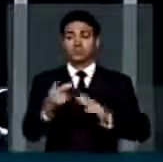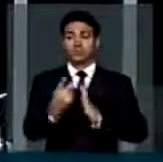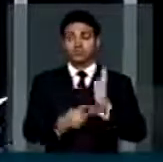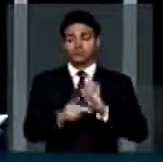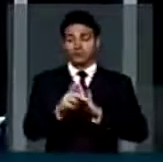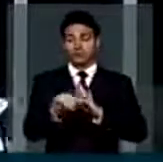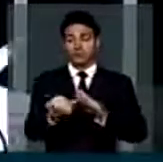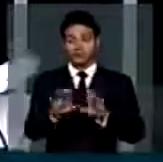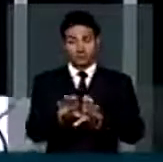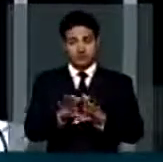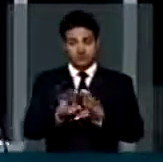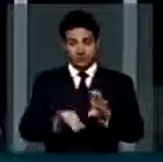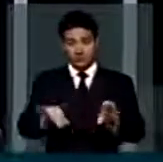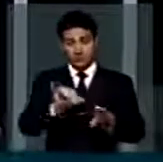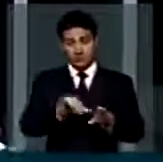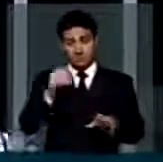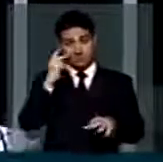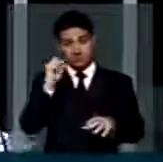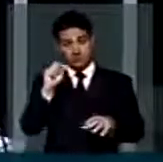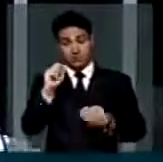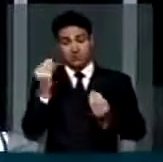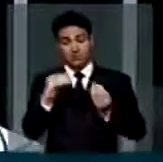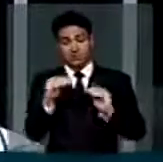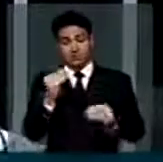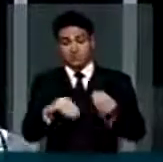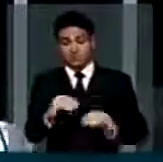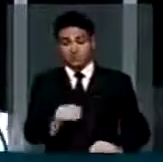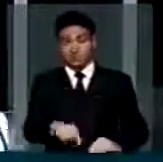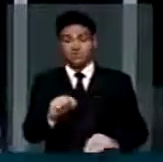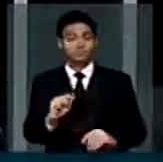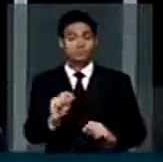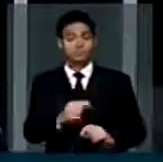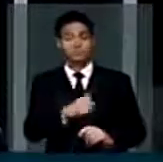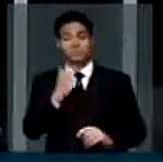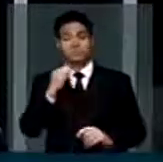importantes para a gente aperfeiçoar o aparato jurídico nacional. Muito obrigado. Muito obrigado.